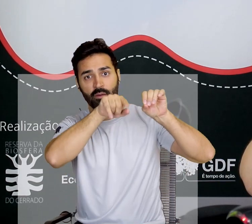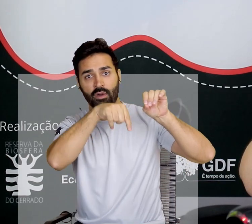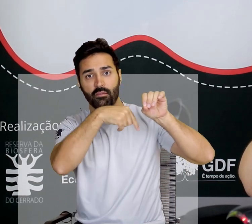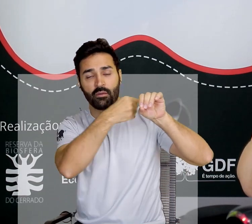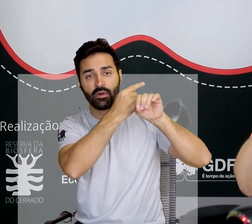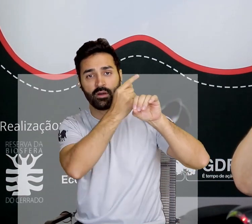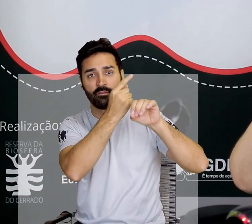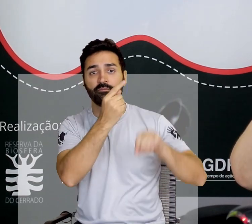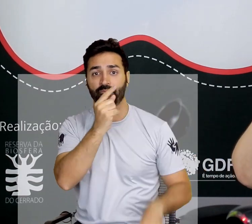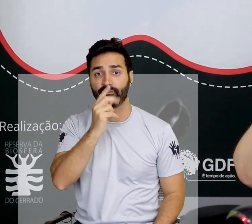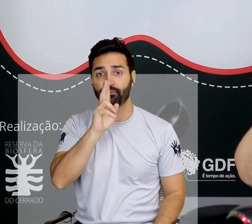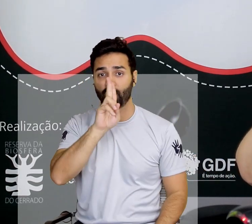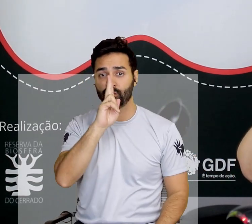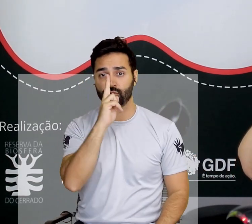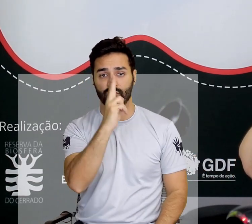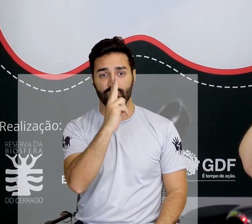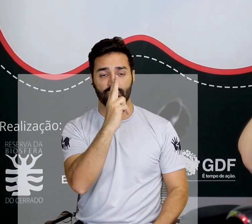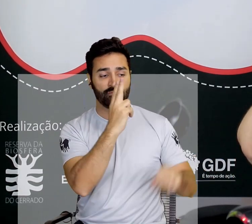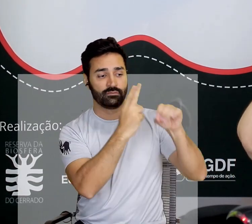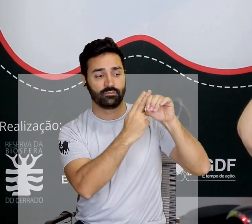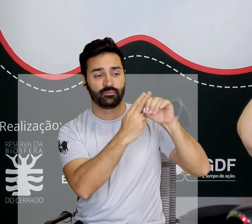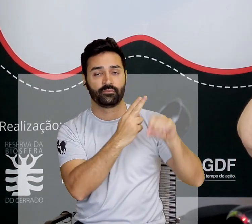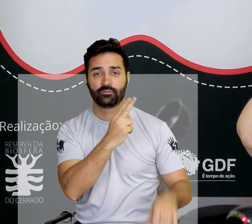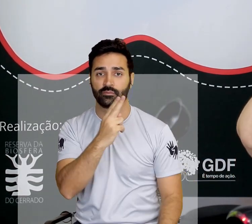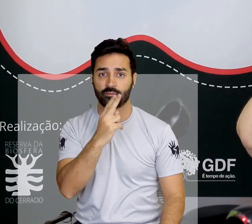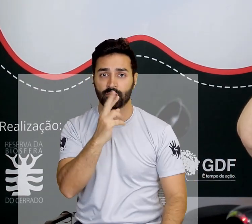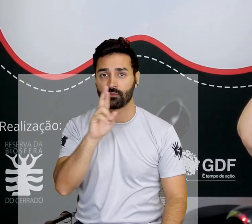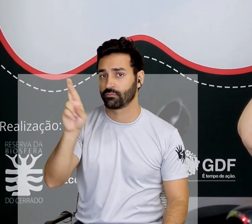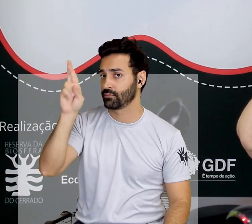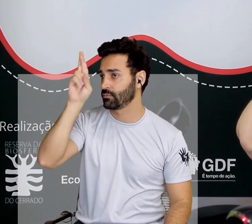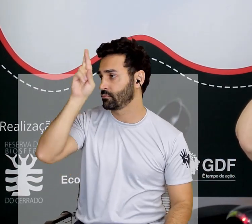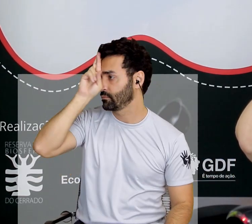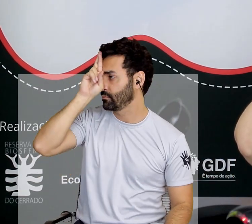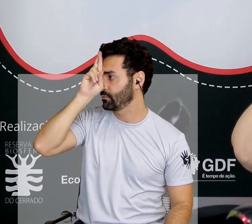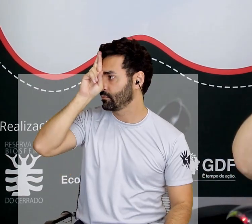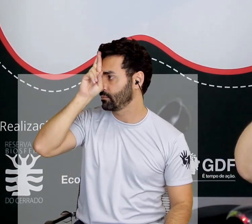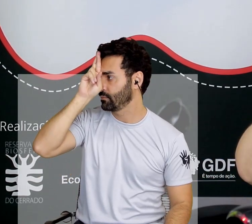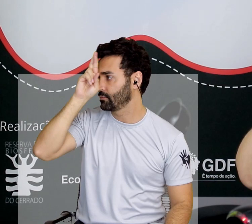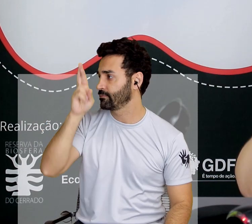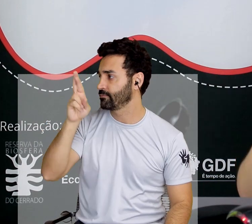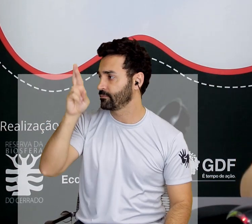No 12. Então, ó, letra R no rosto, meio-dia.